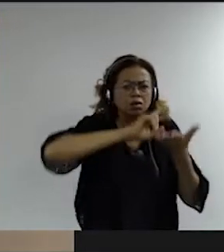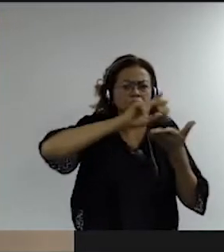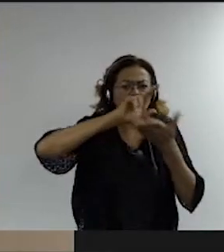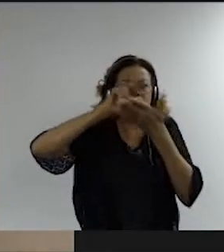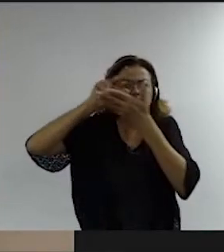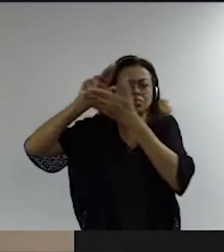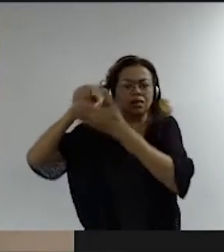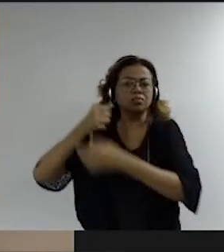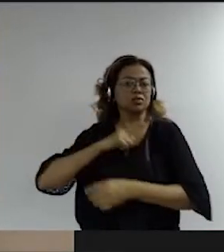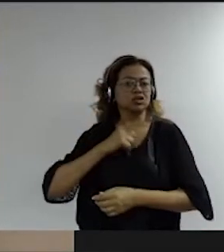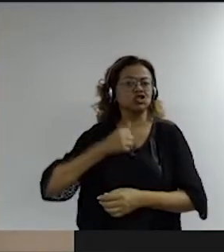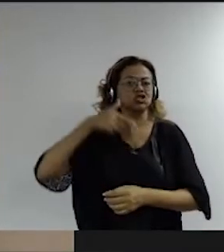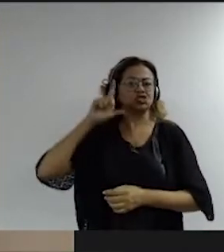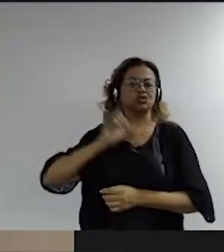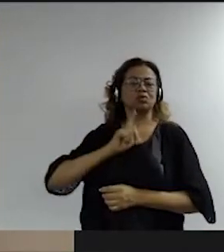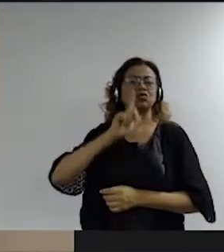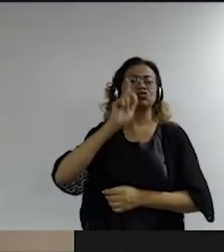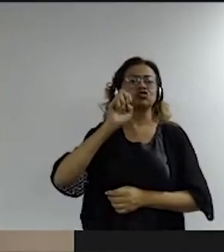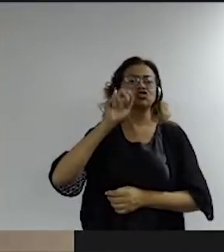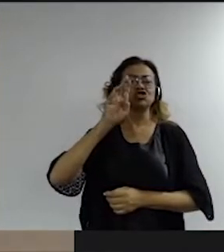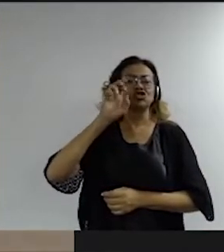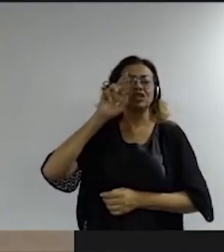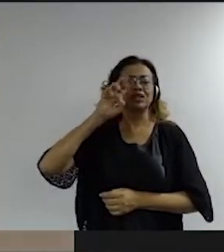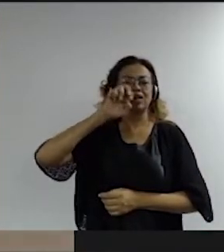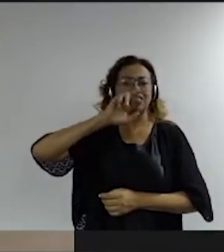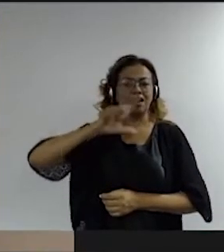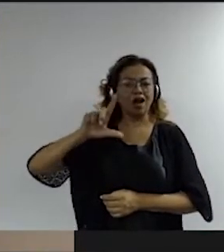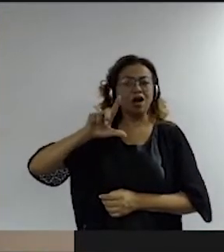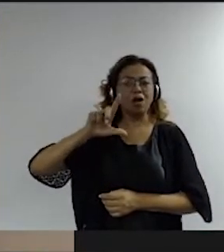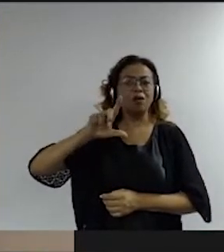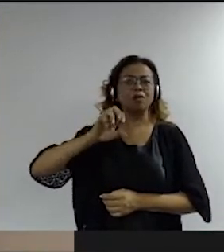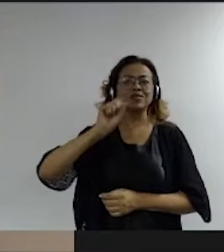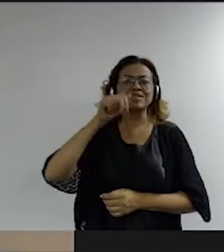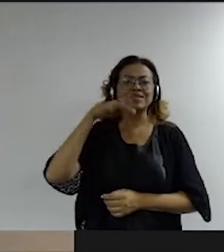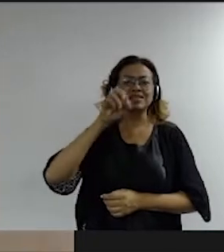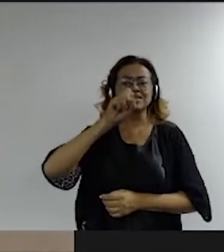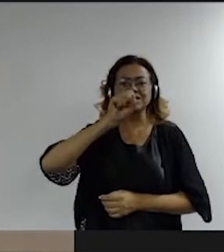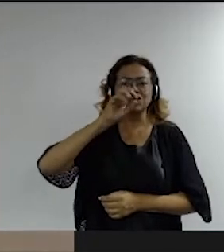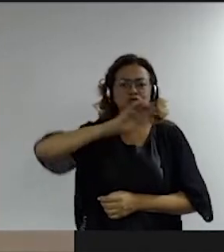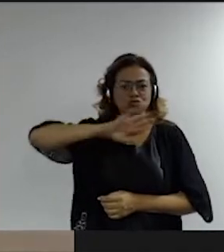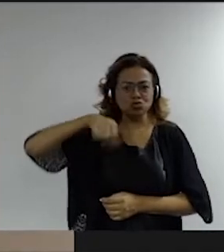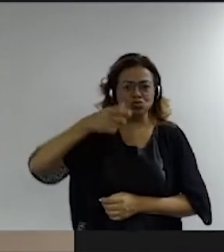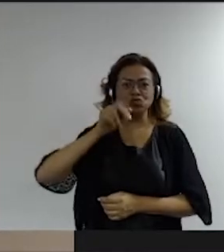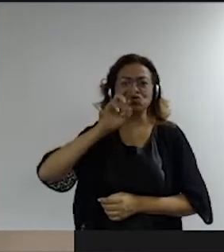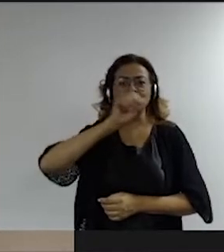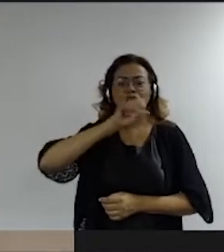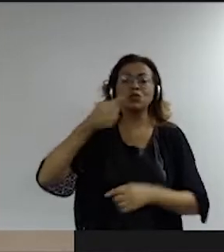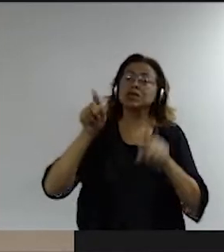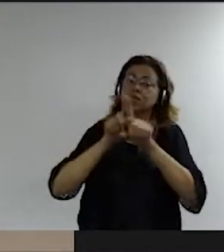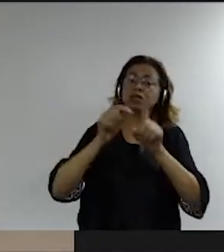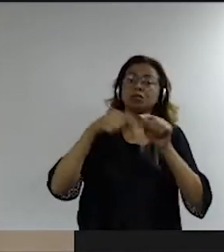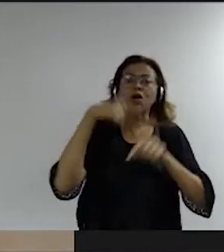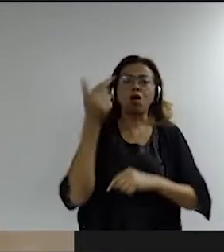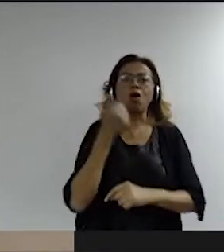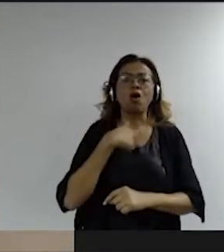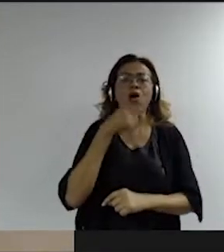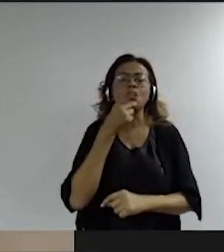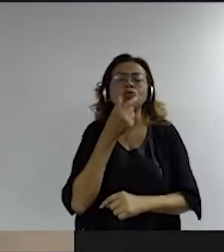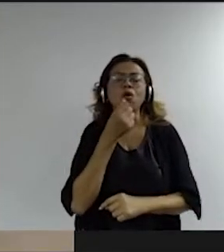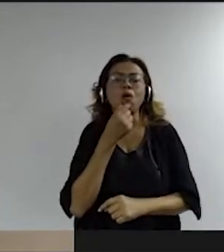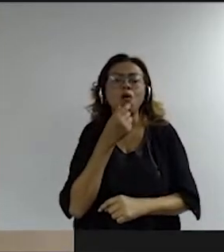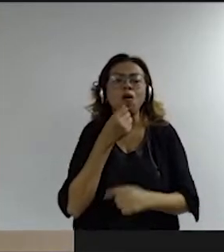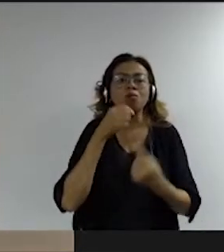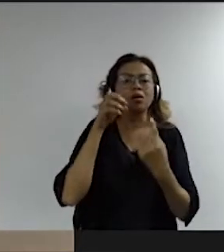ontem tivemos o general Santos Cruz e um youtuber. Tivemos o presidente Michel Temer e